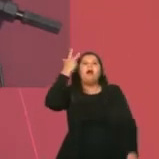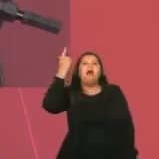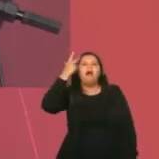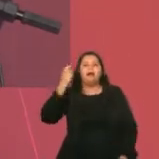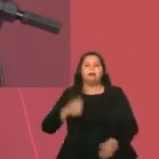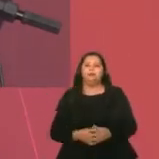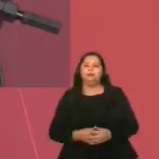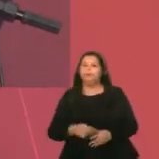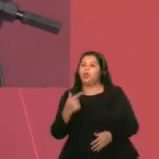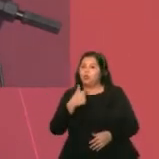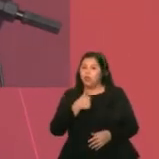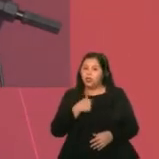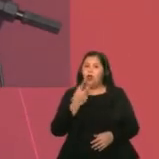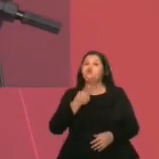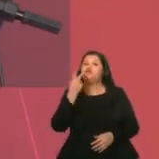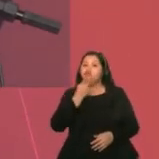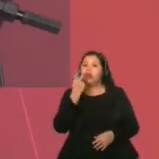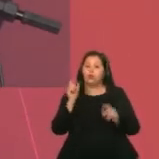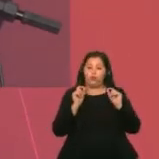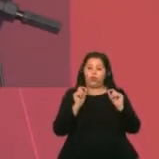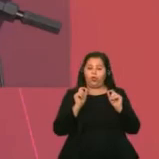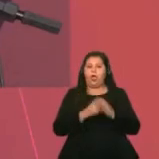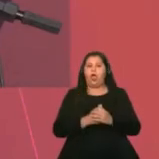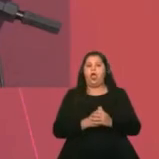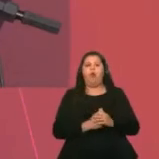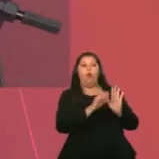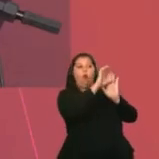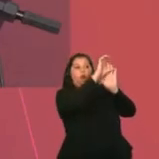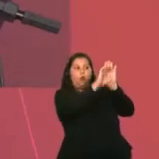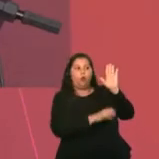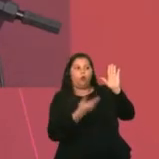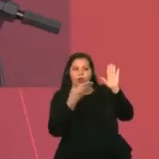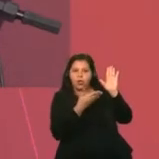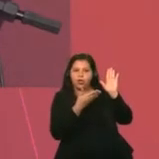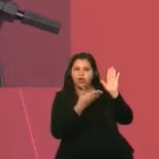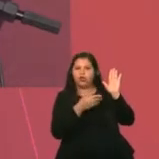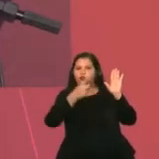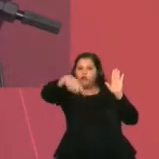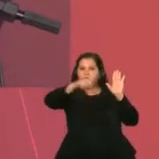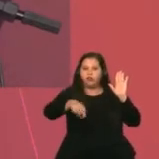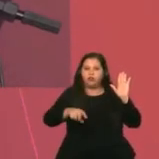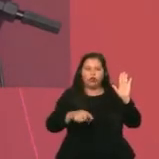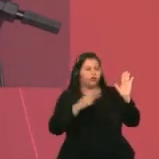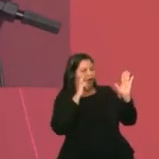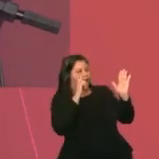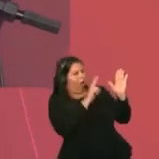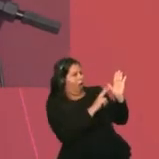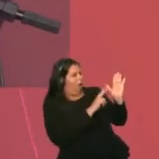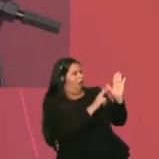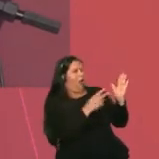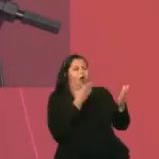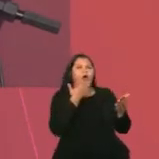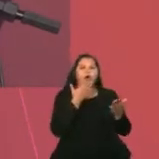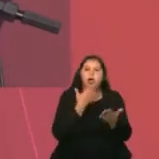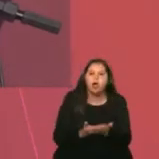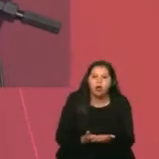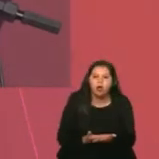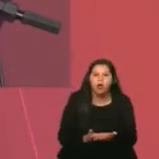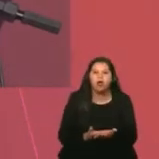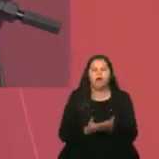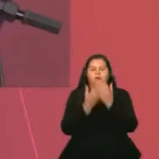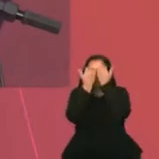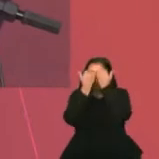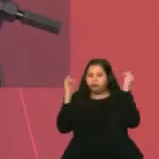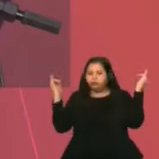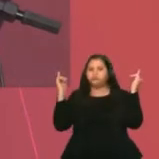são palavras de minhas agora que só pelo currículo ela já vai impactar por si só já que a gente falou um